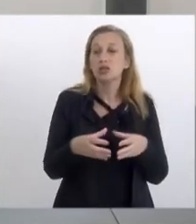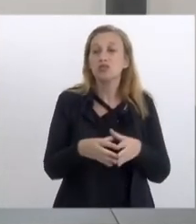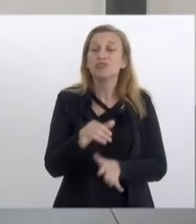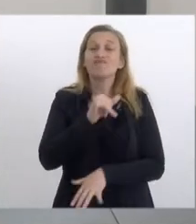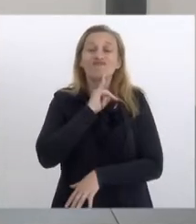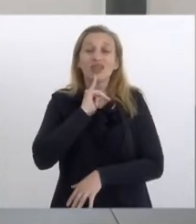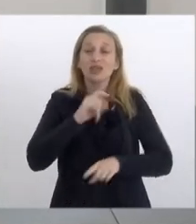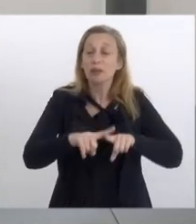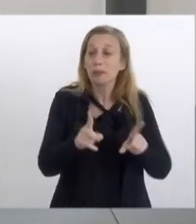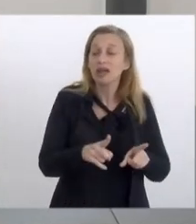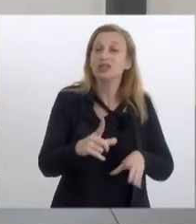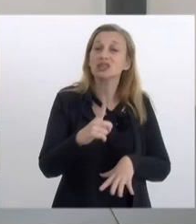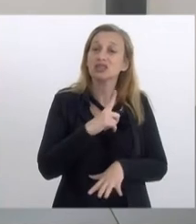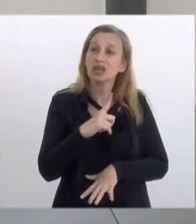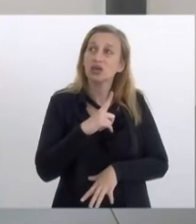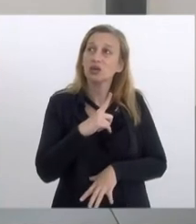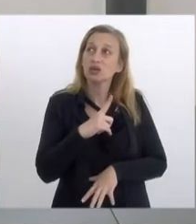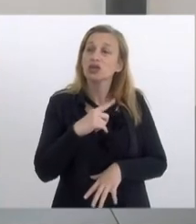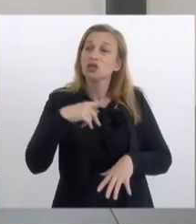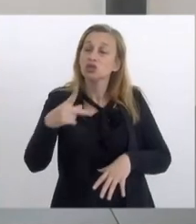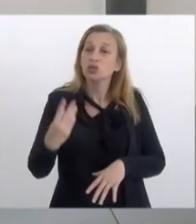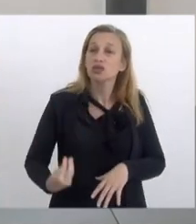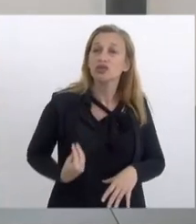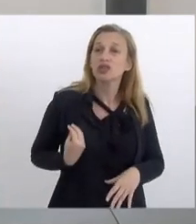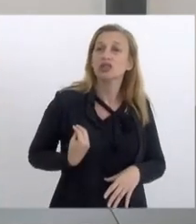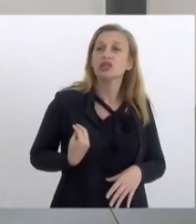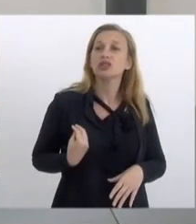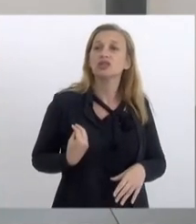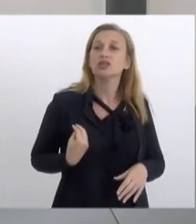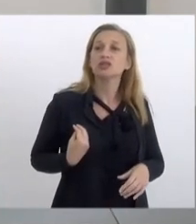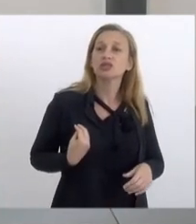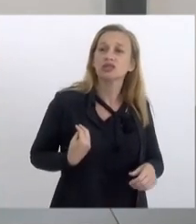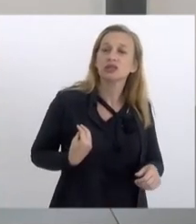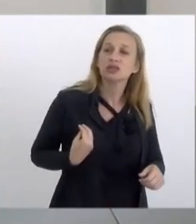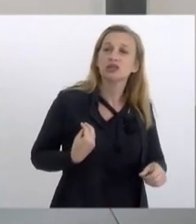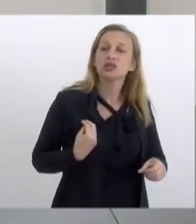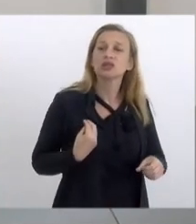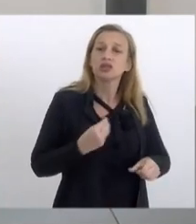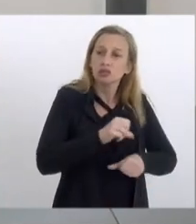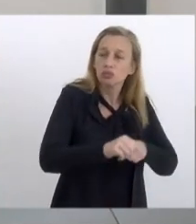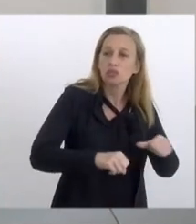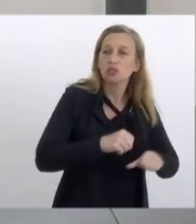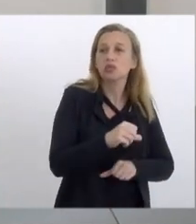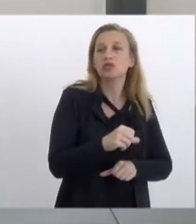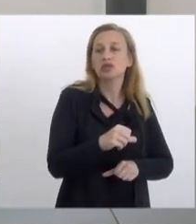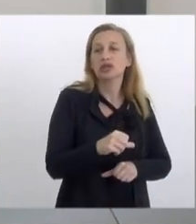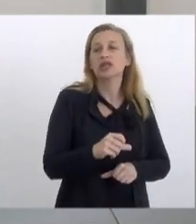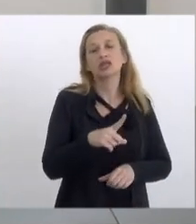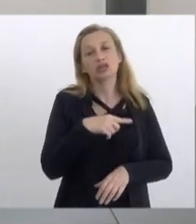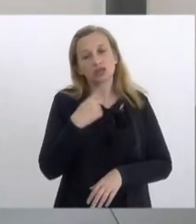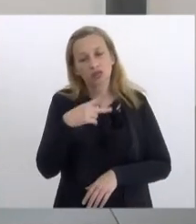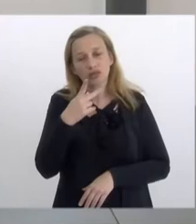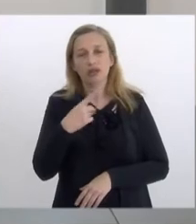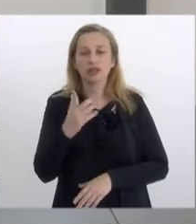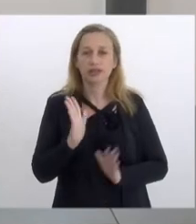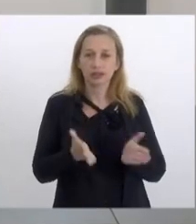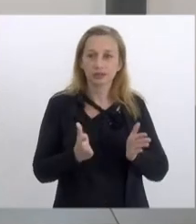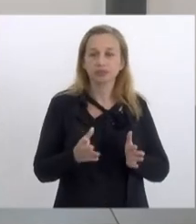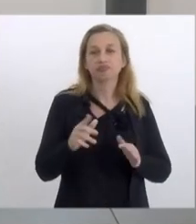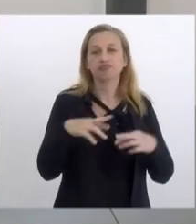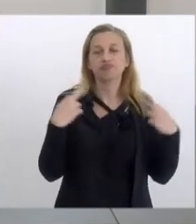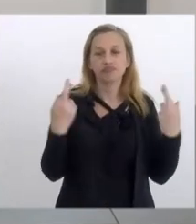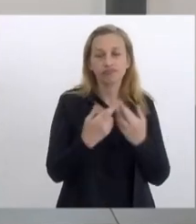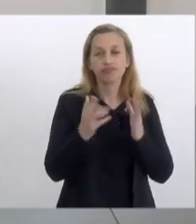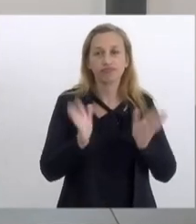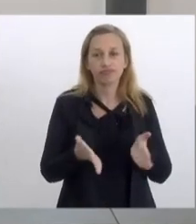infelizmente, mas que eles venham ter a sua vida também ressocializada nesta questão que nós estamos aqui colocando na reunião de hoje